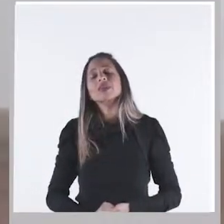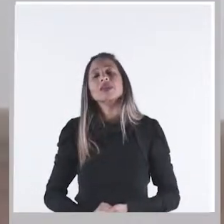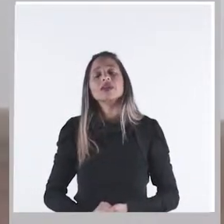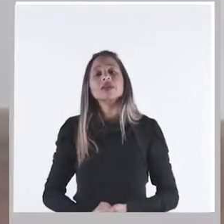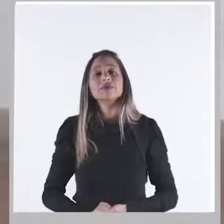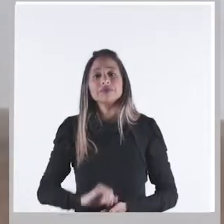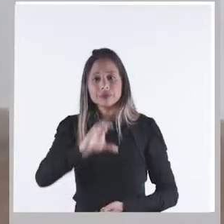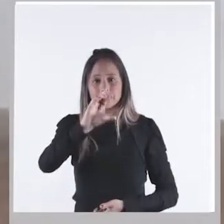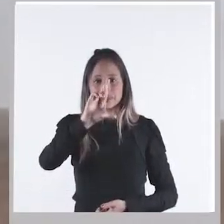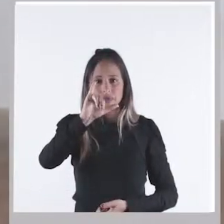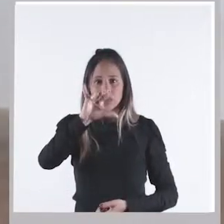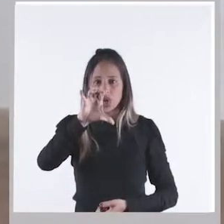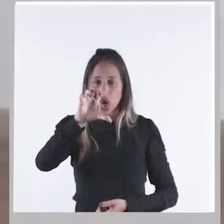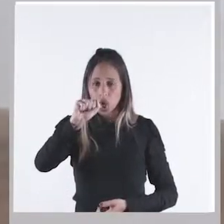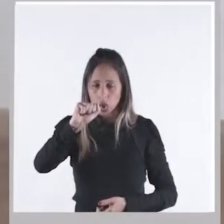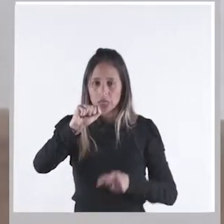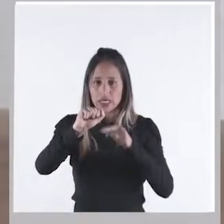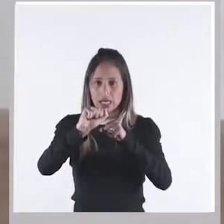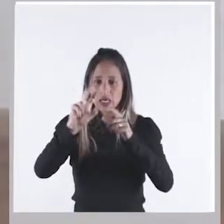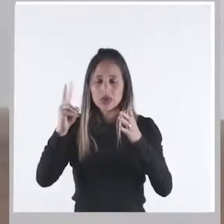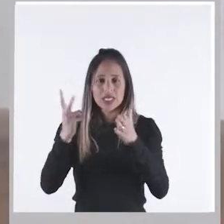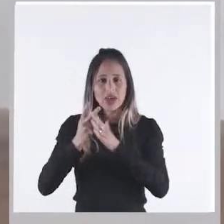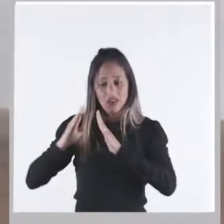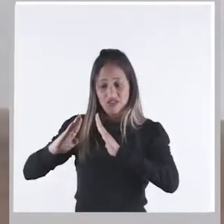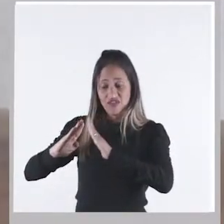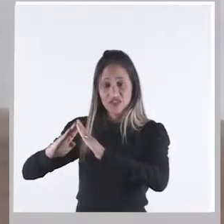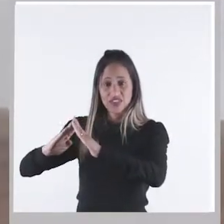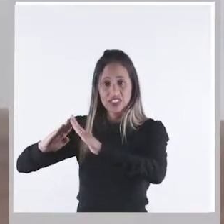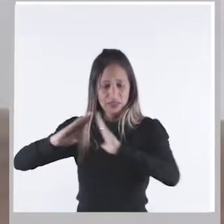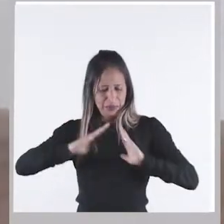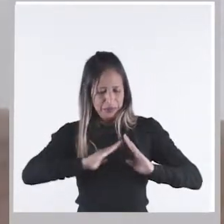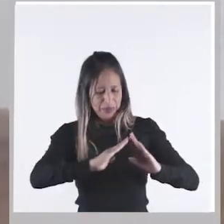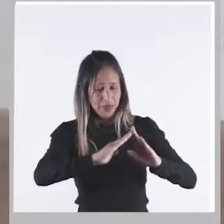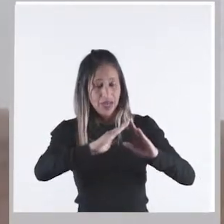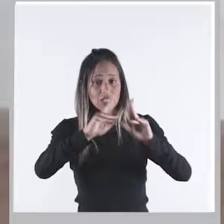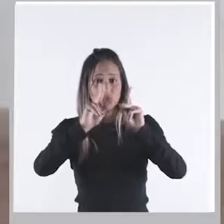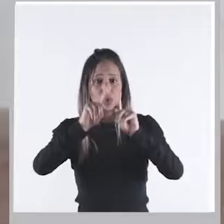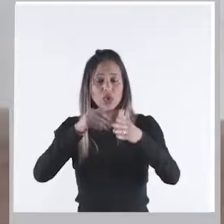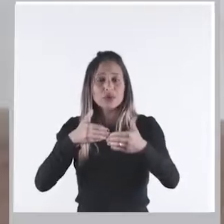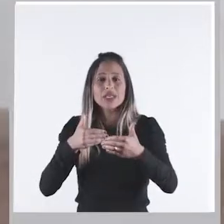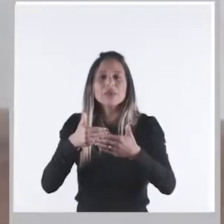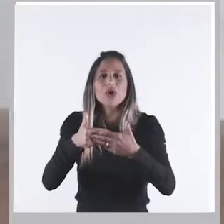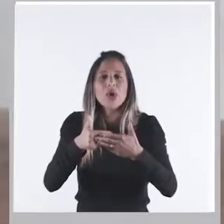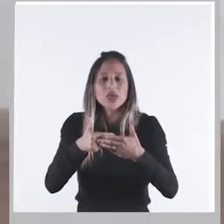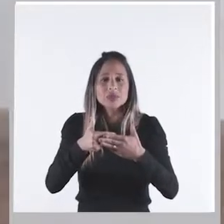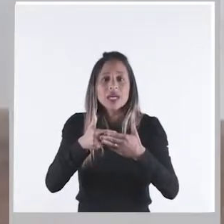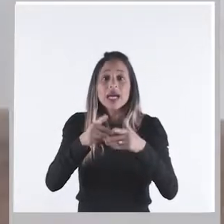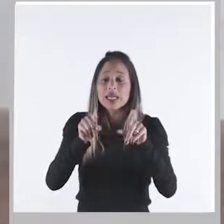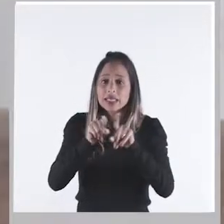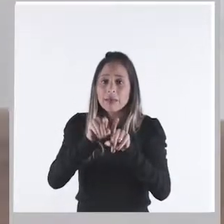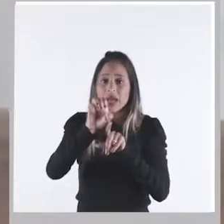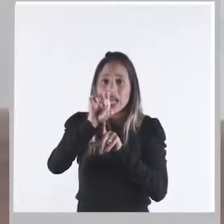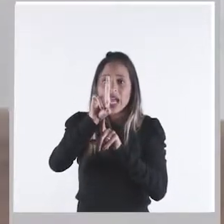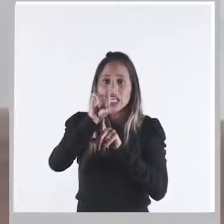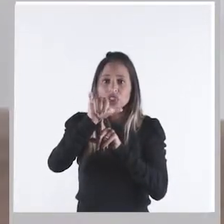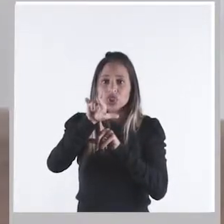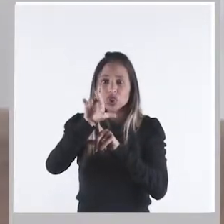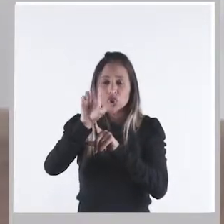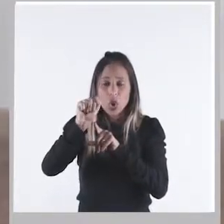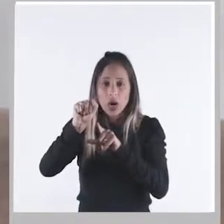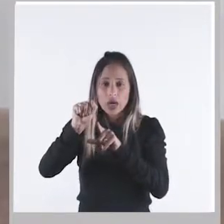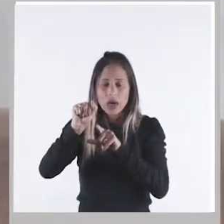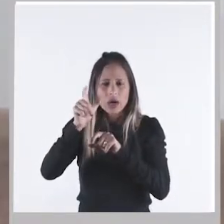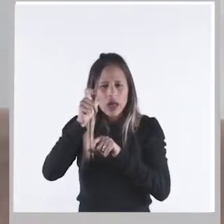As crônicas conquistaram, né, os seus vizinhos, as pessoas mais próximas, e também uma editora, né? A Carina Bassi